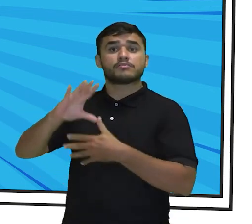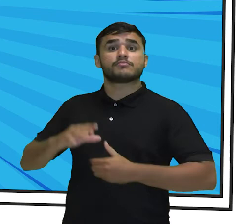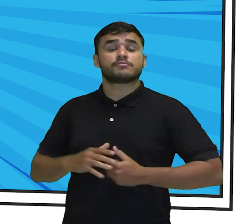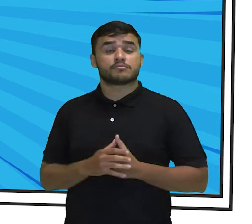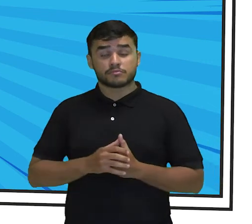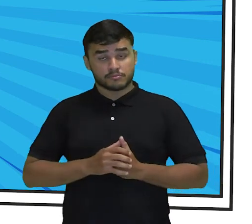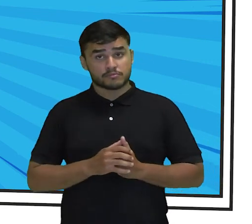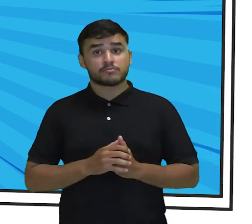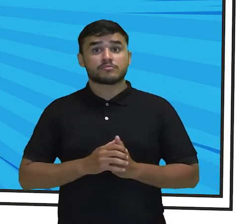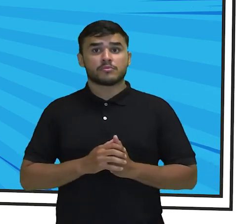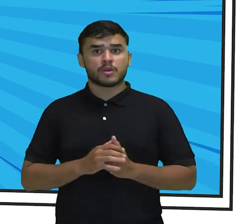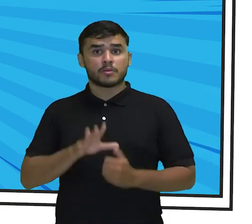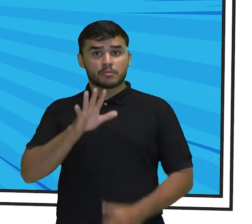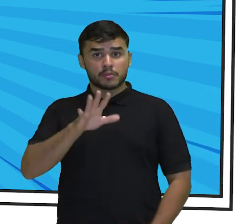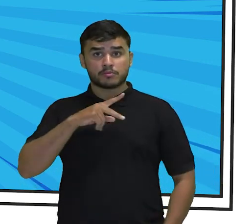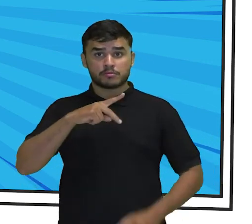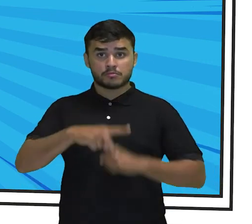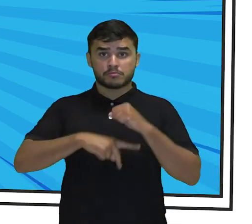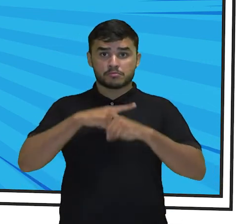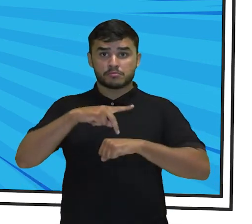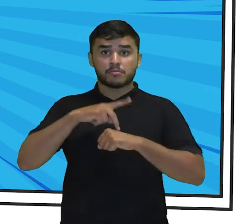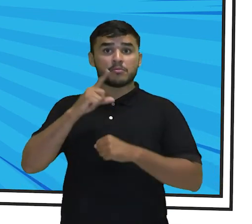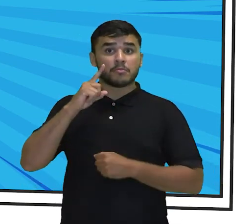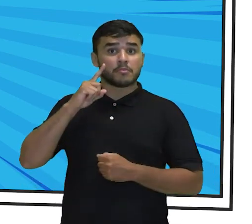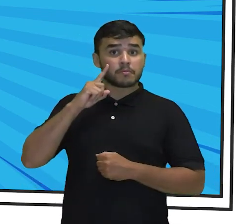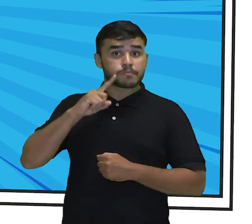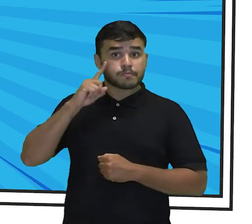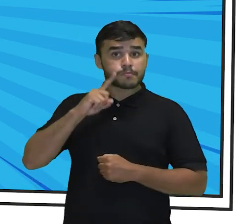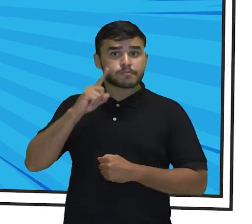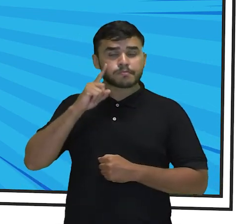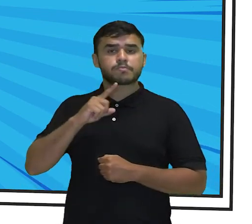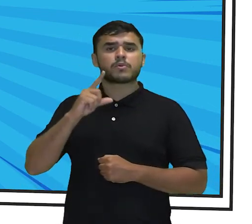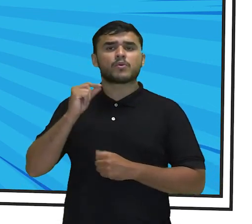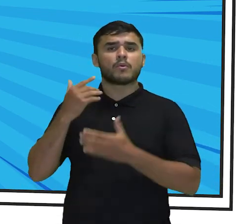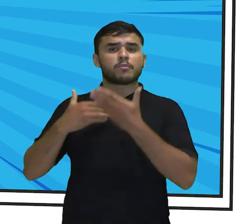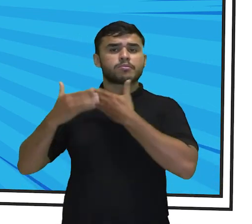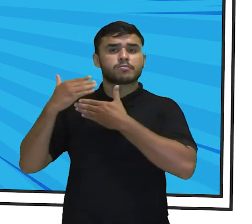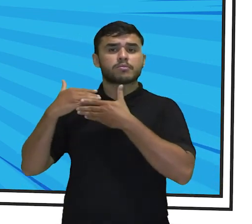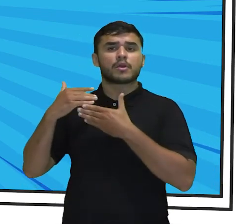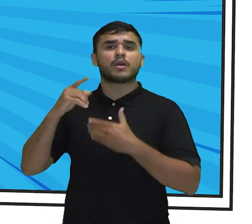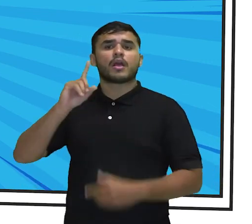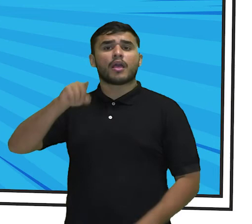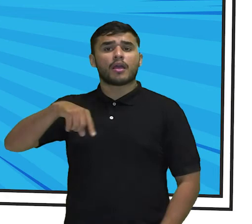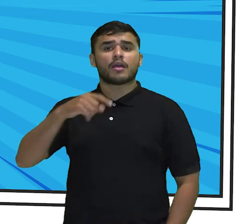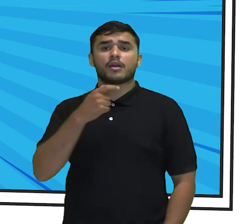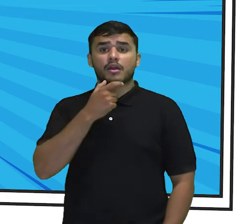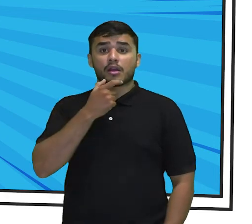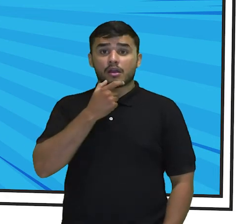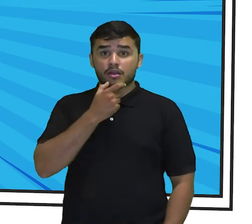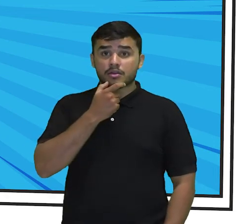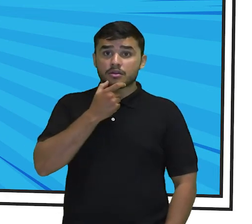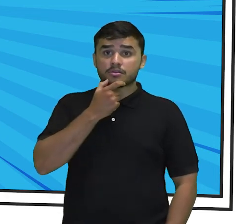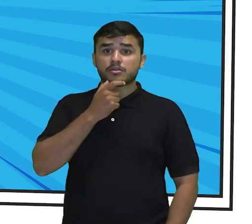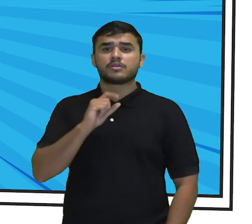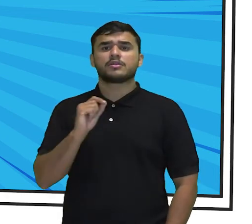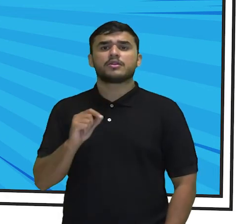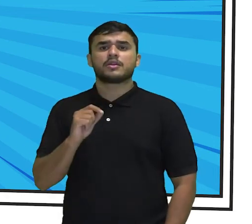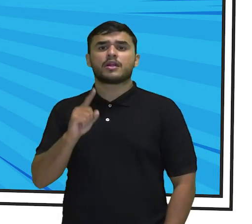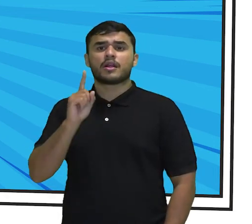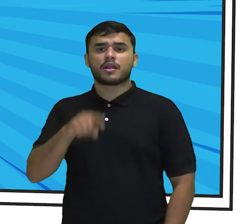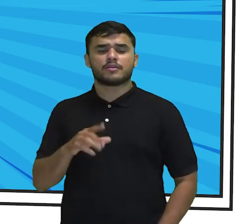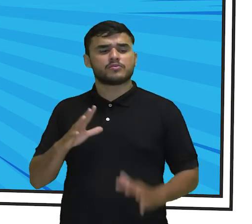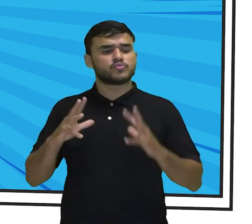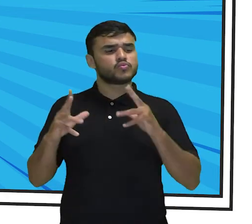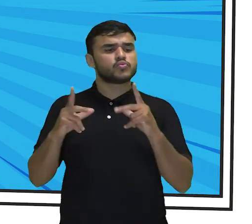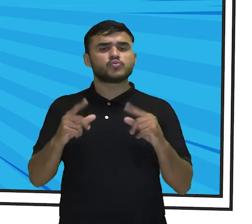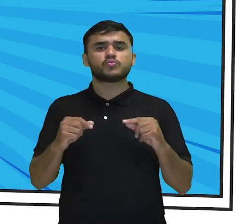Os Estados Unidos, com a sua descendência inglesa, que se chamavam inglês da América, se criaram a polícia do mundo, os donos de tudo.